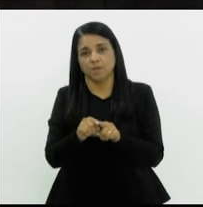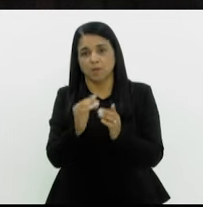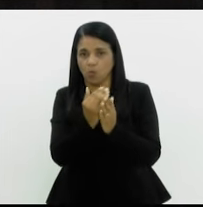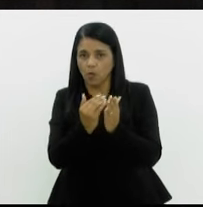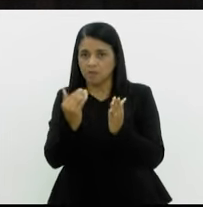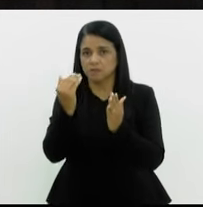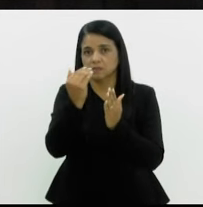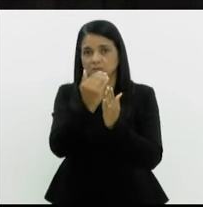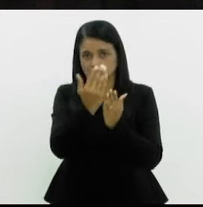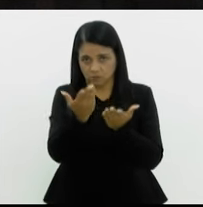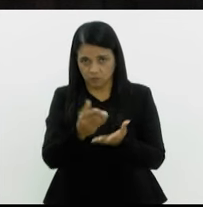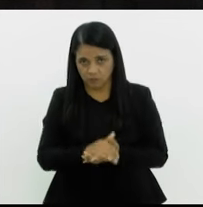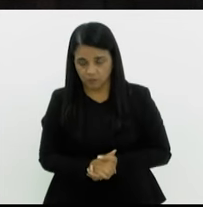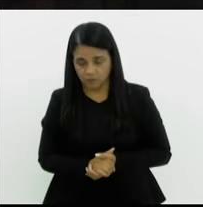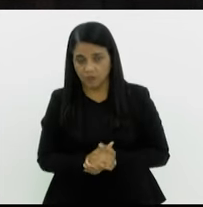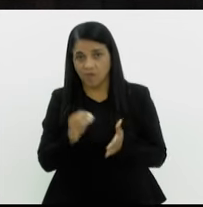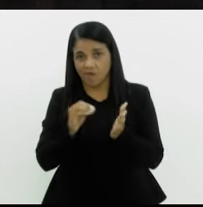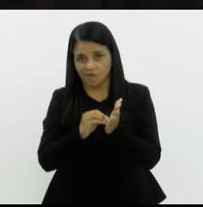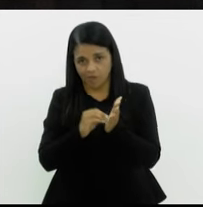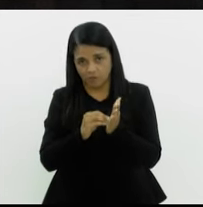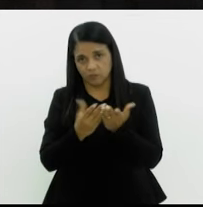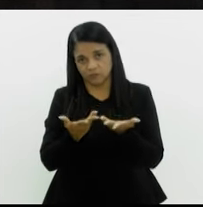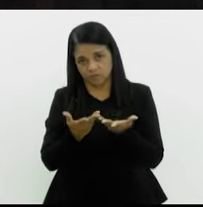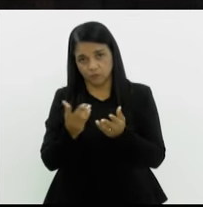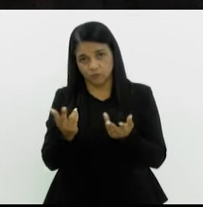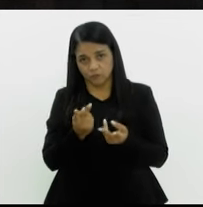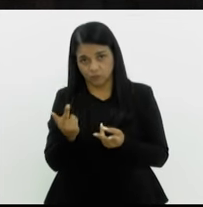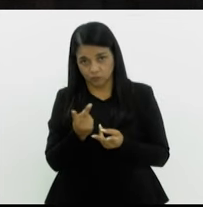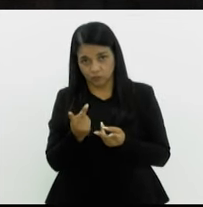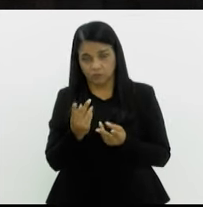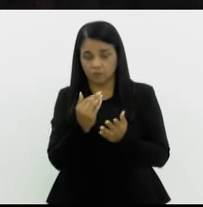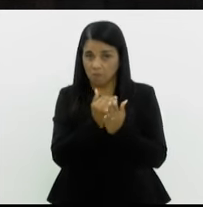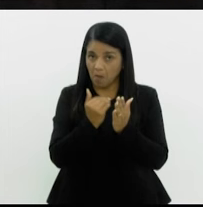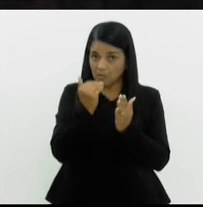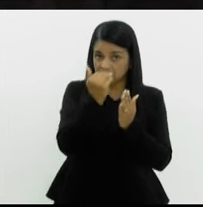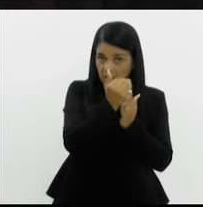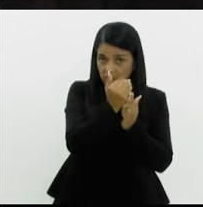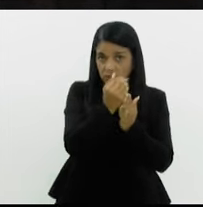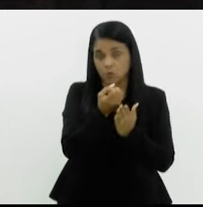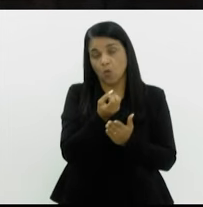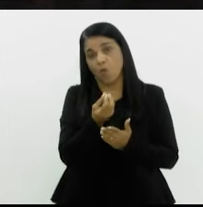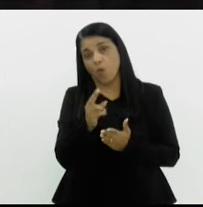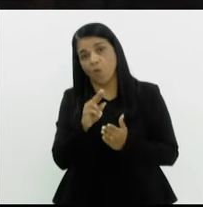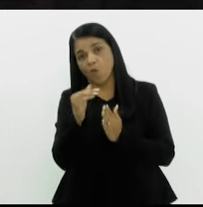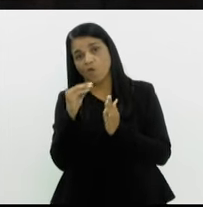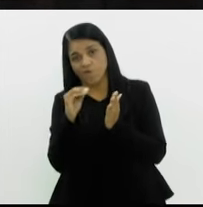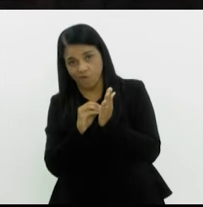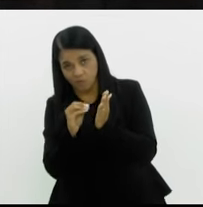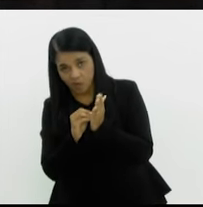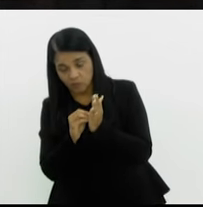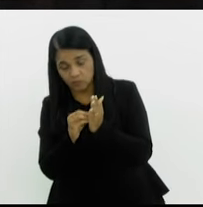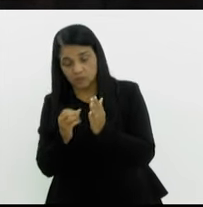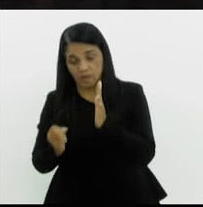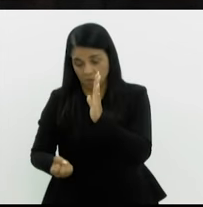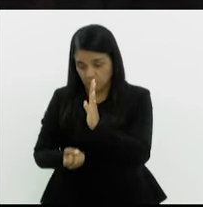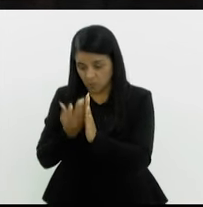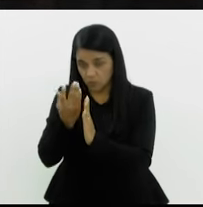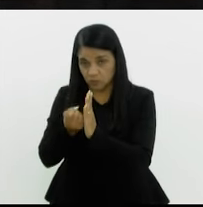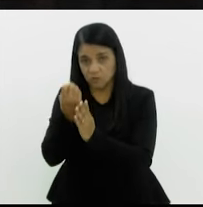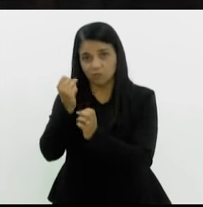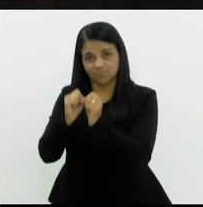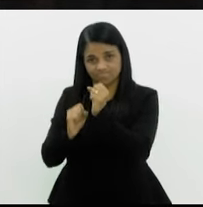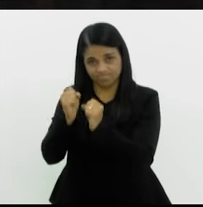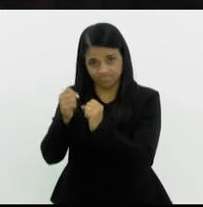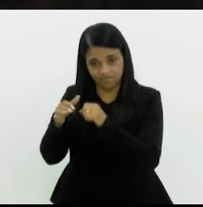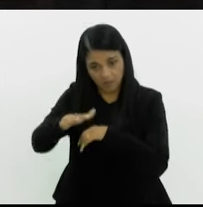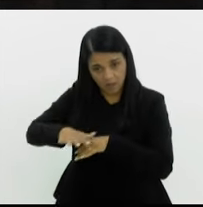excesso. E a produção industrial naquela região,